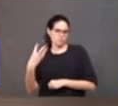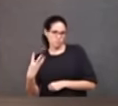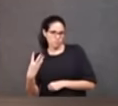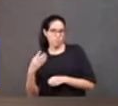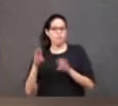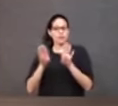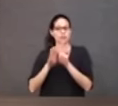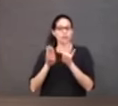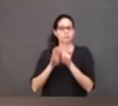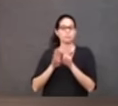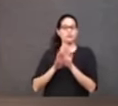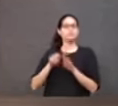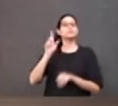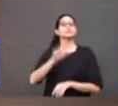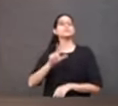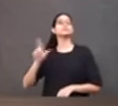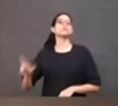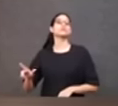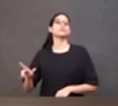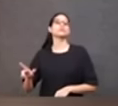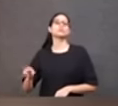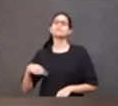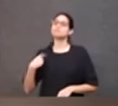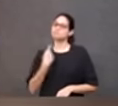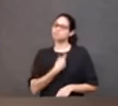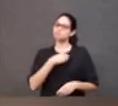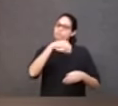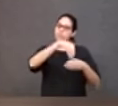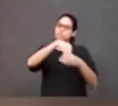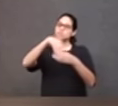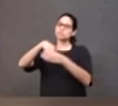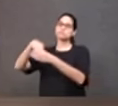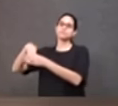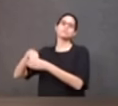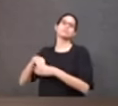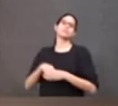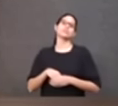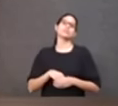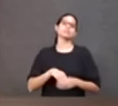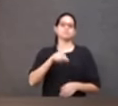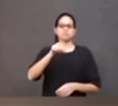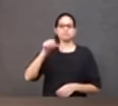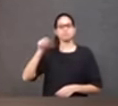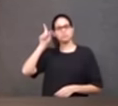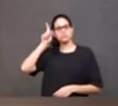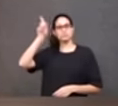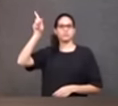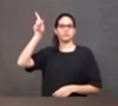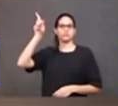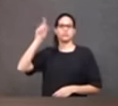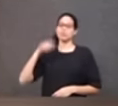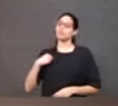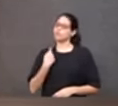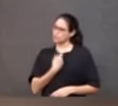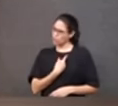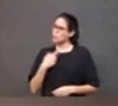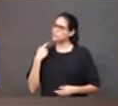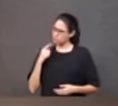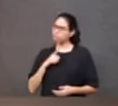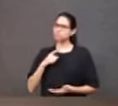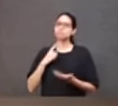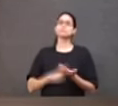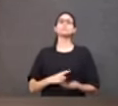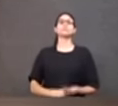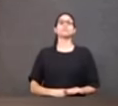do ano seguinte elegemos todas as gerências. O compromisso nosso agora, reitero, será com eleição, principalmente porque nós vamos